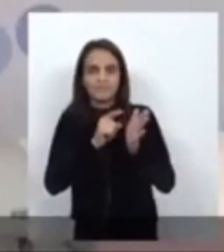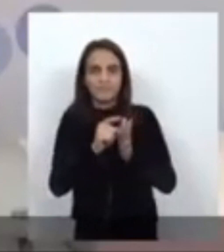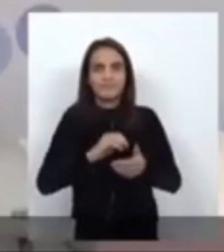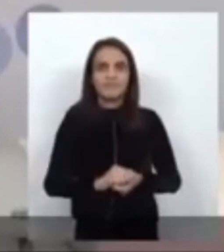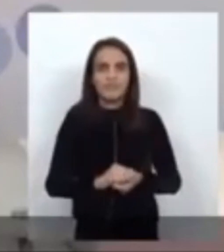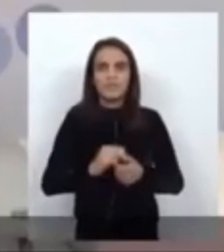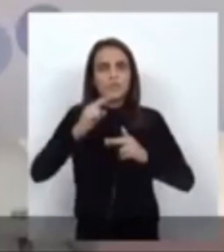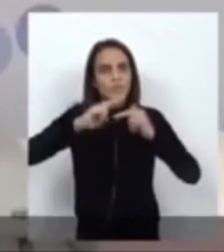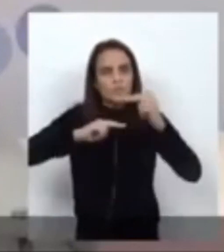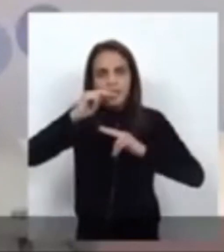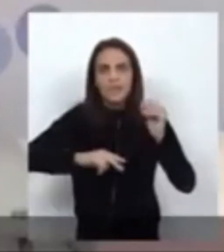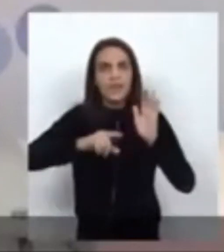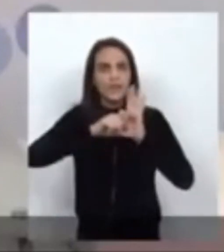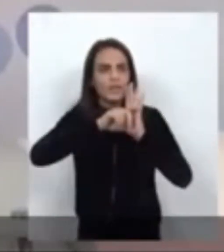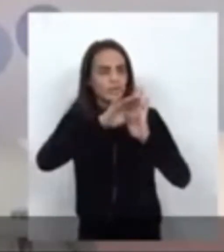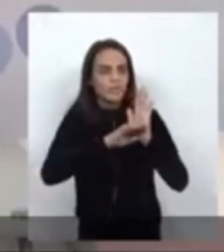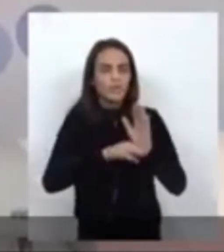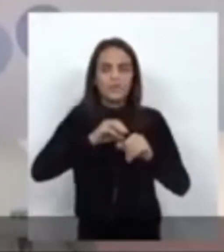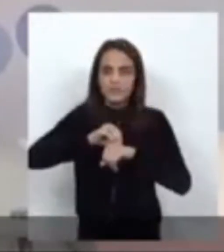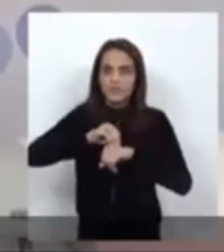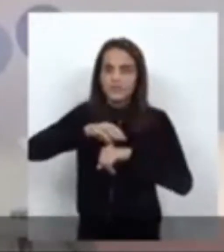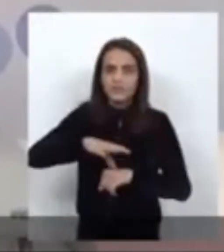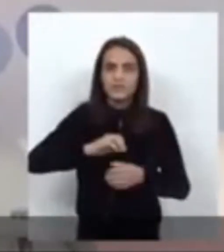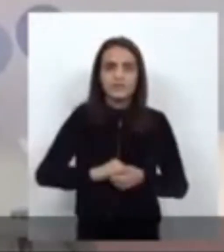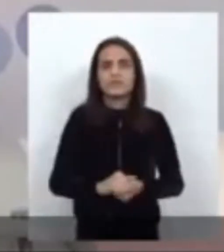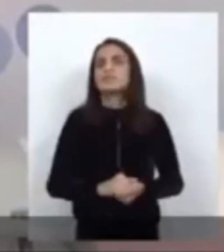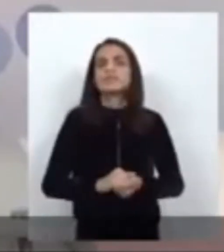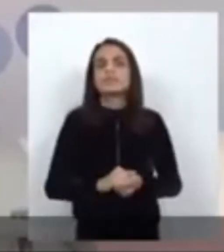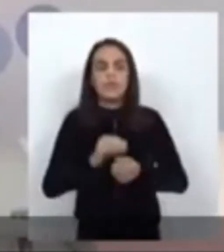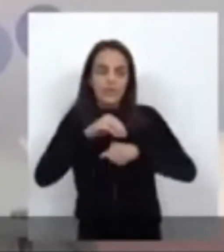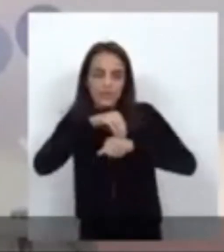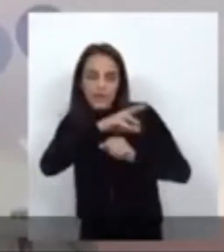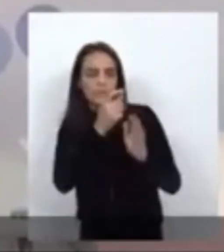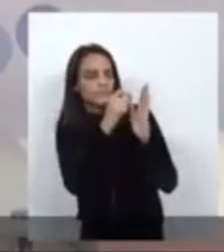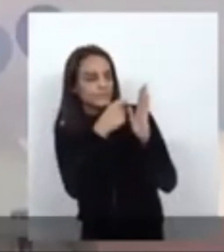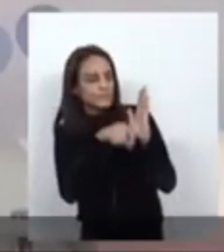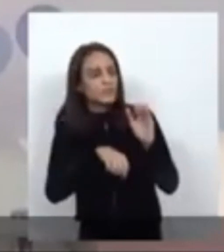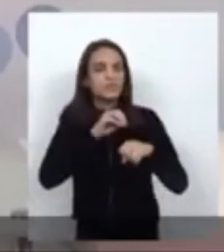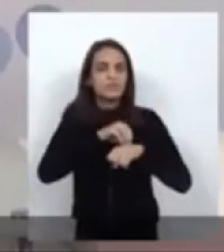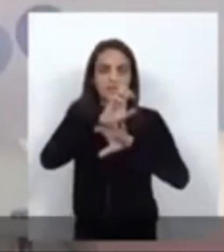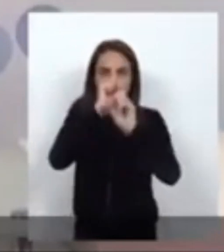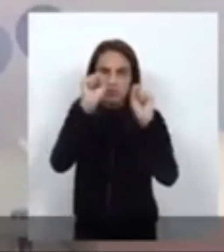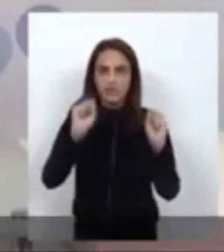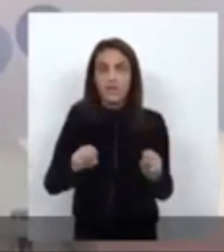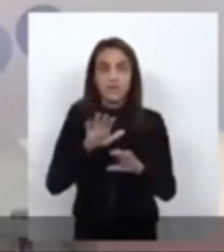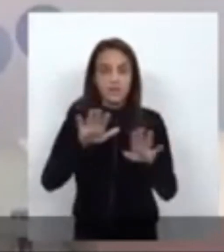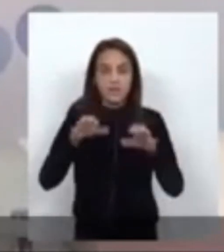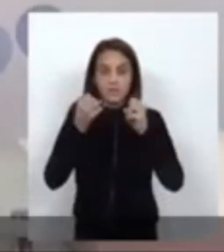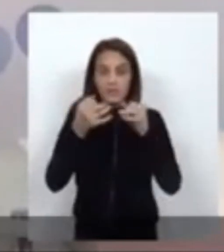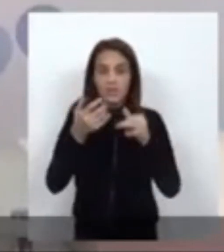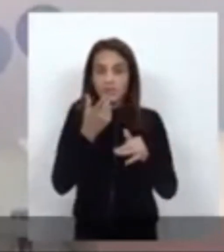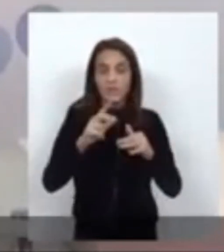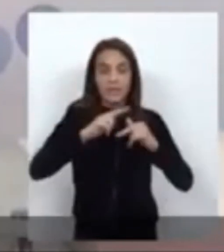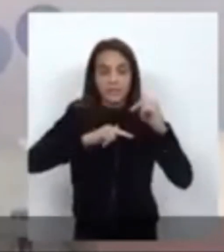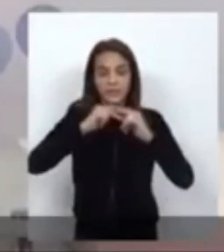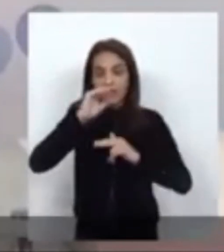os materiais, documentos orientadores, orientações por escrito, orientações do sistema. Então, só para ressaltar, né, que esse material